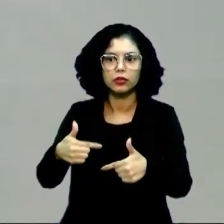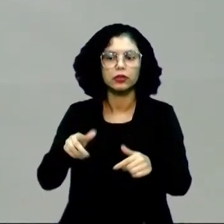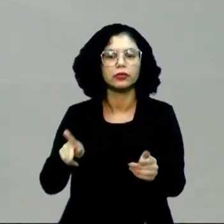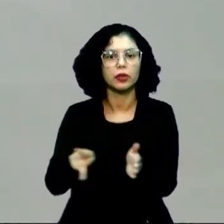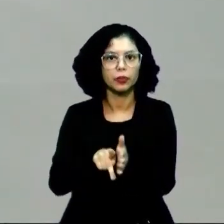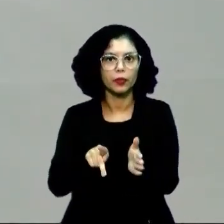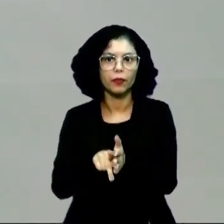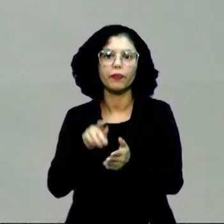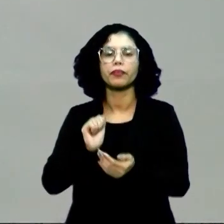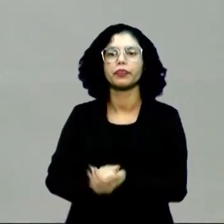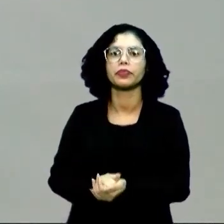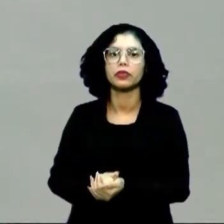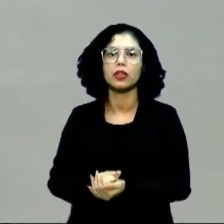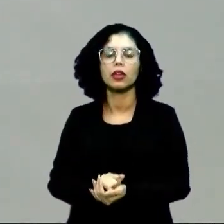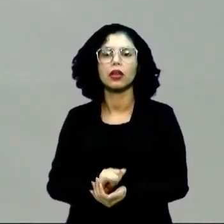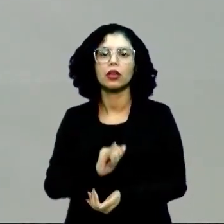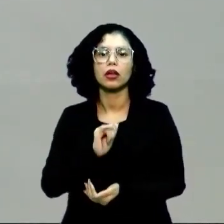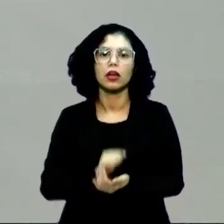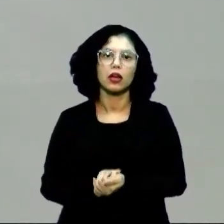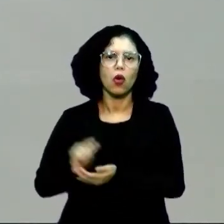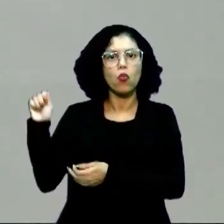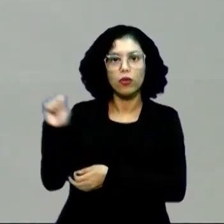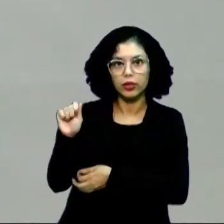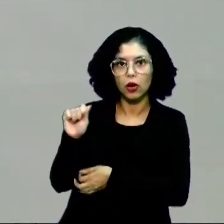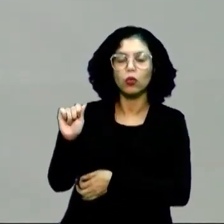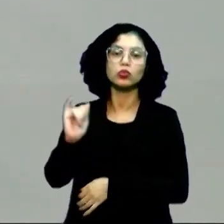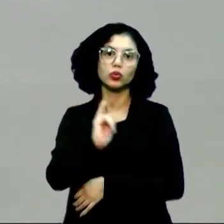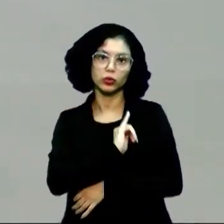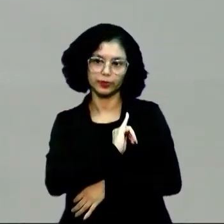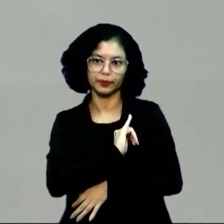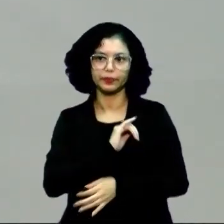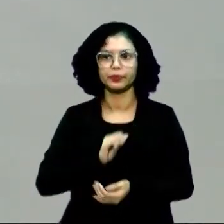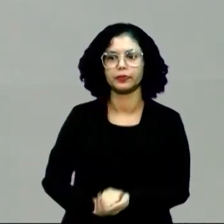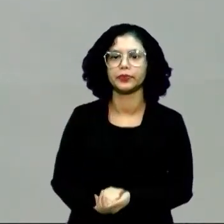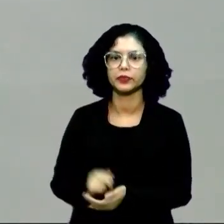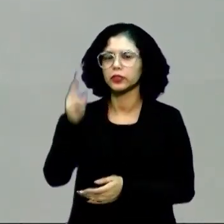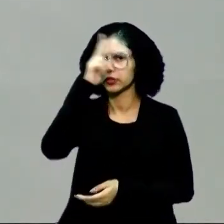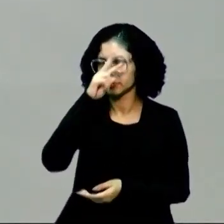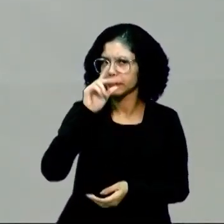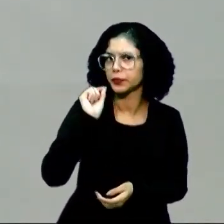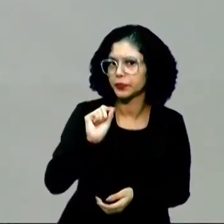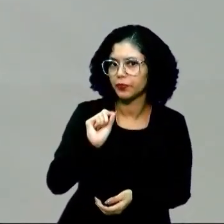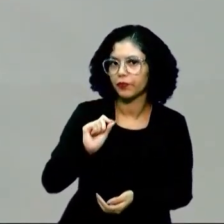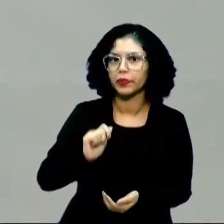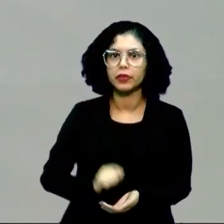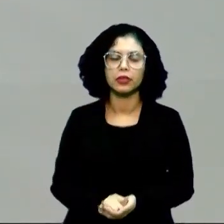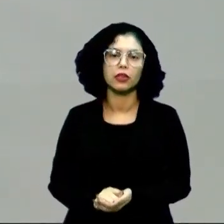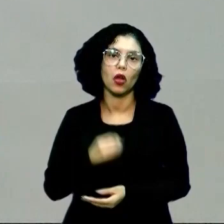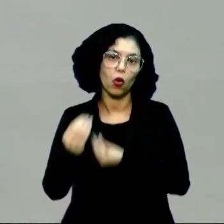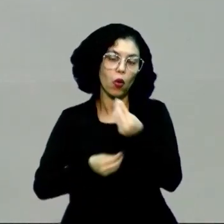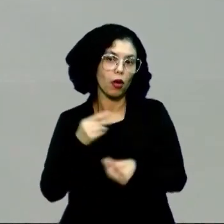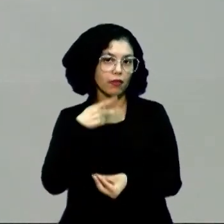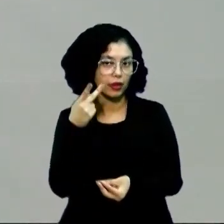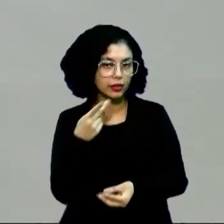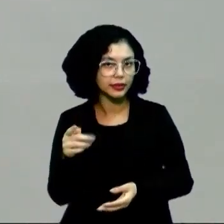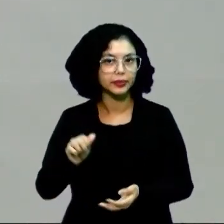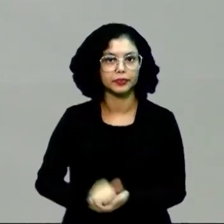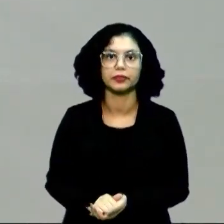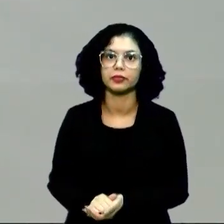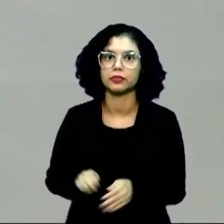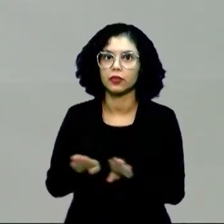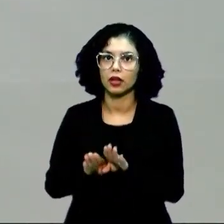o Afeganistão e o Iraque. Ok? Então, só relembrando, a gente tem aí, como eu disse, uma série